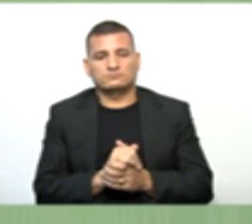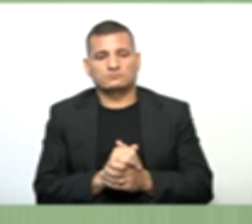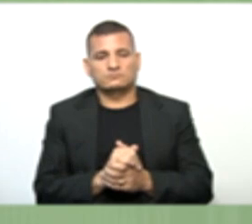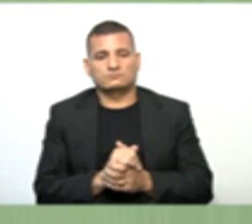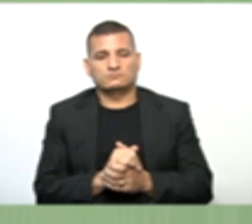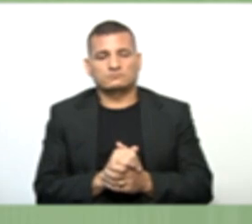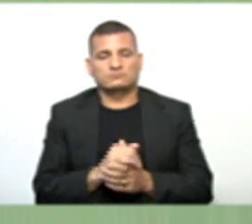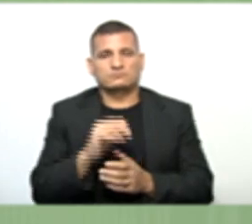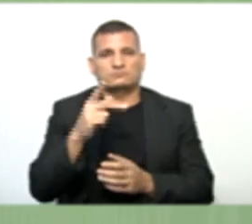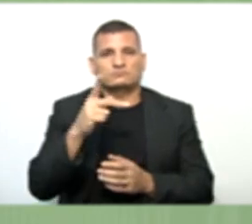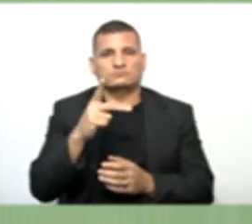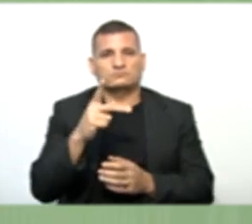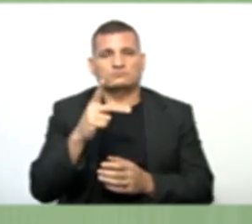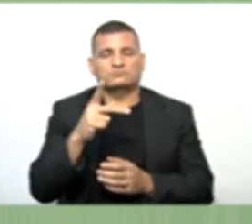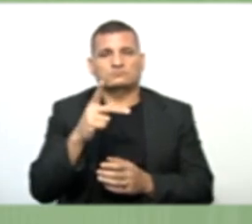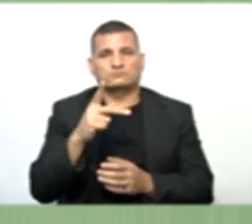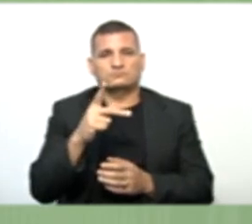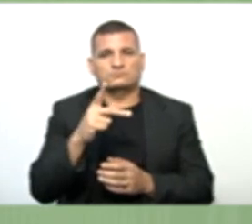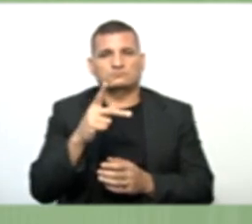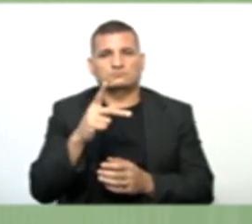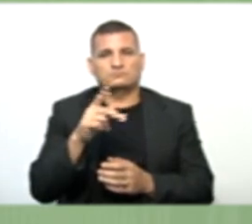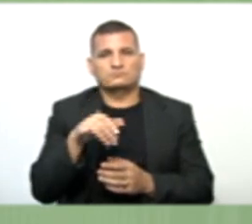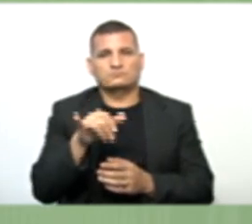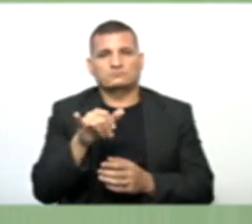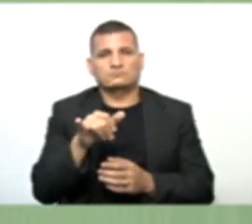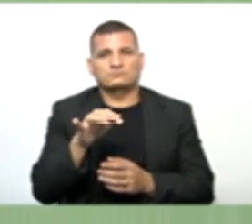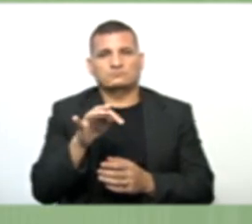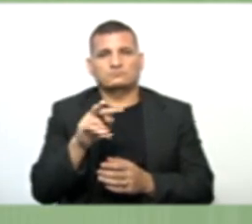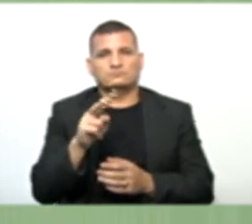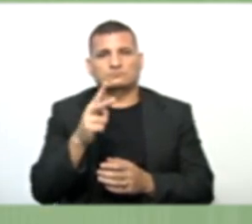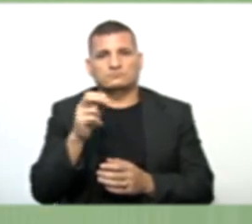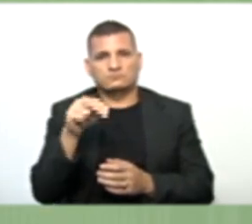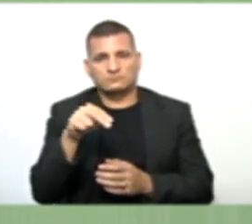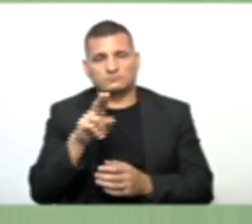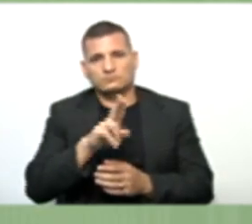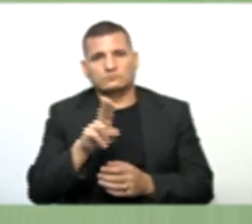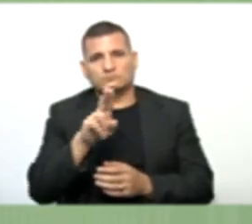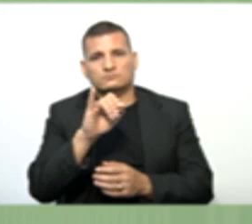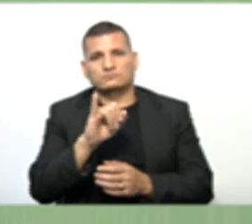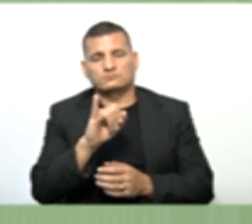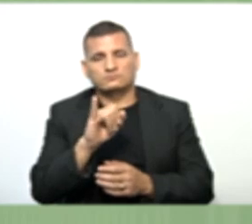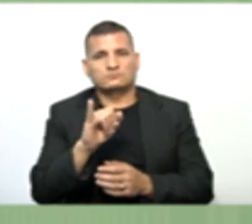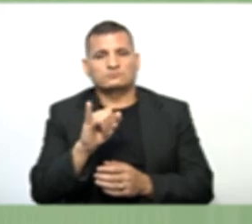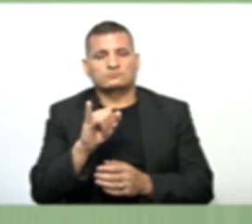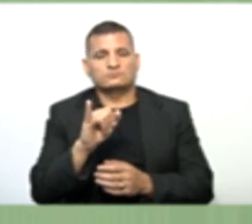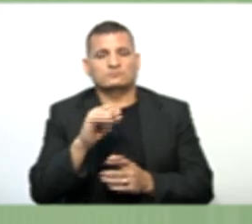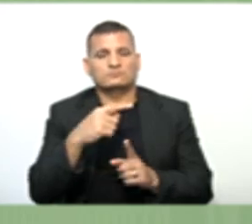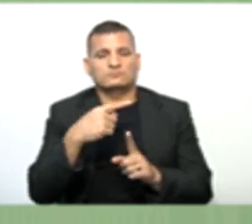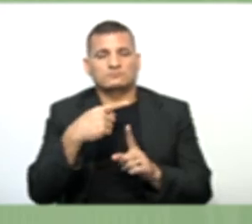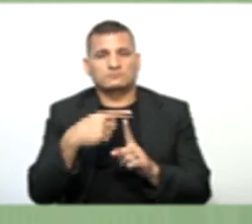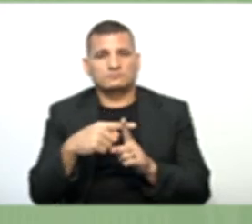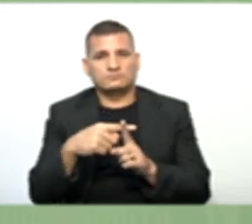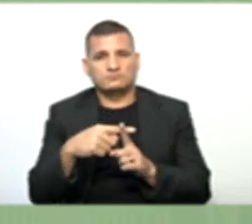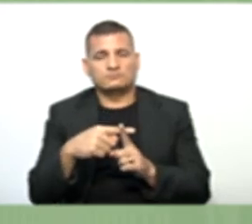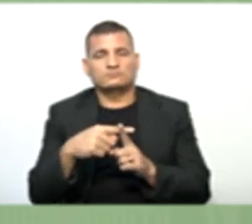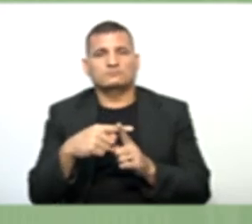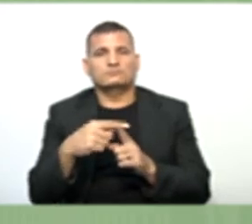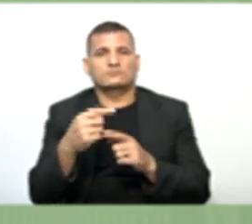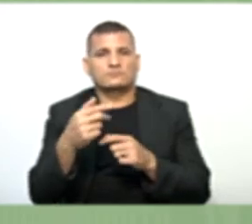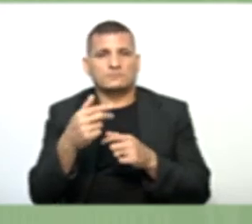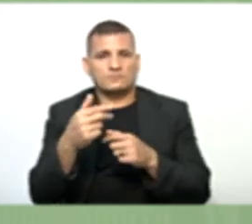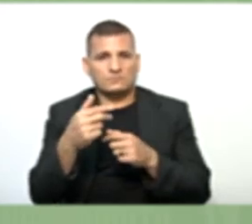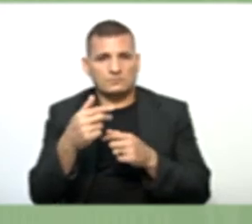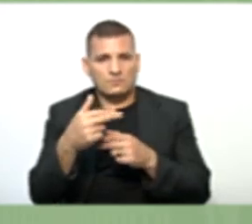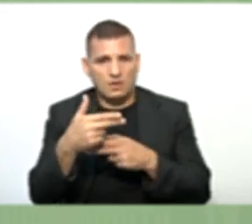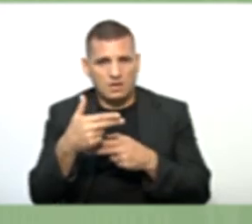em Python a gente usa i mais igual a 1. Isso. Tá, certo, né? Então aqui, vamos